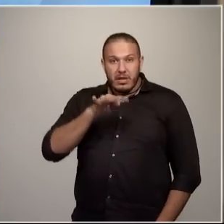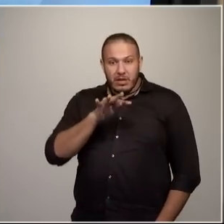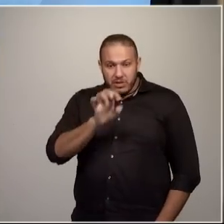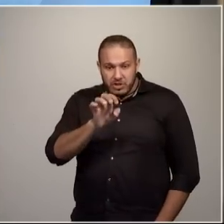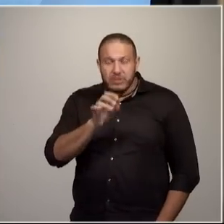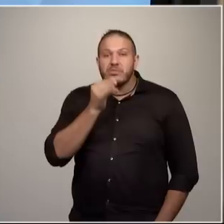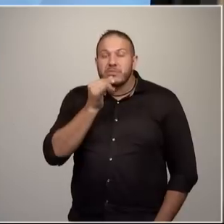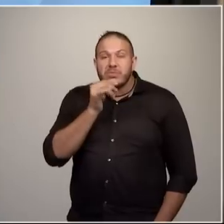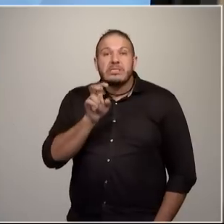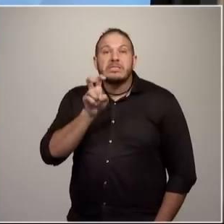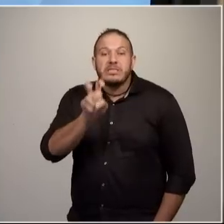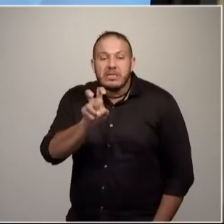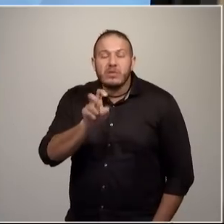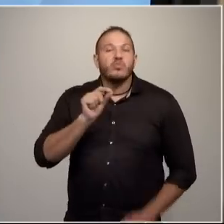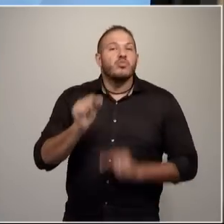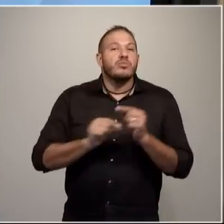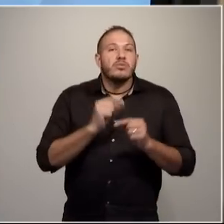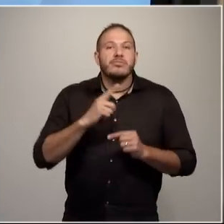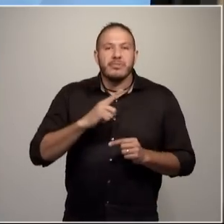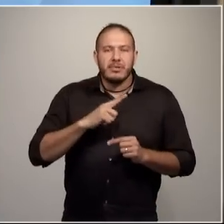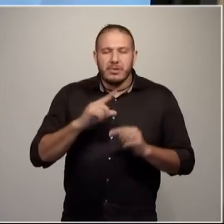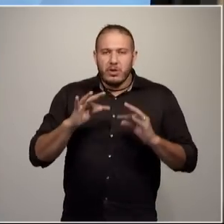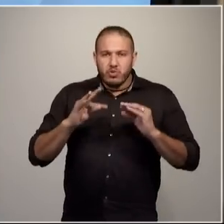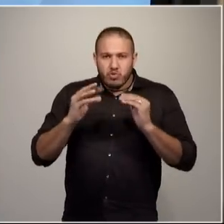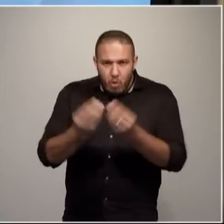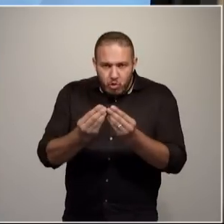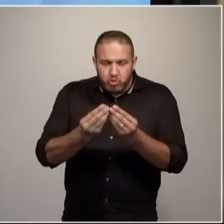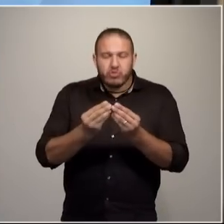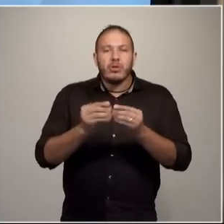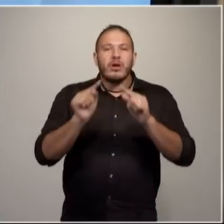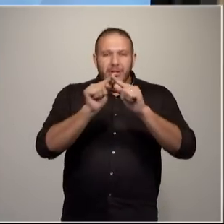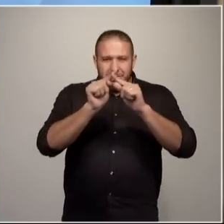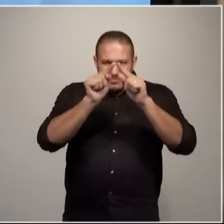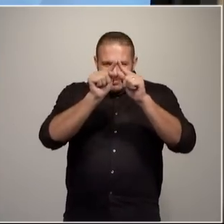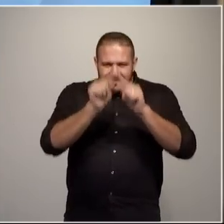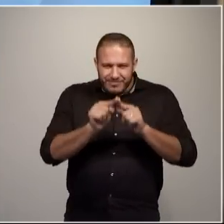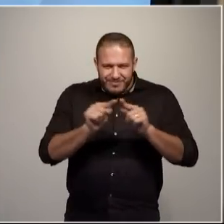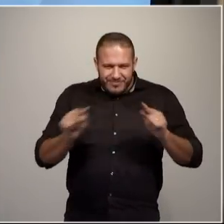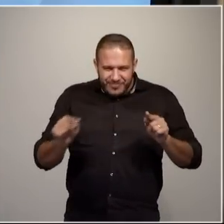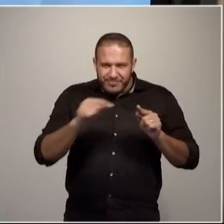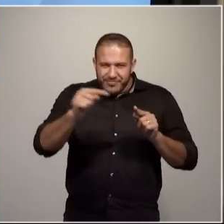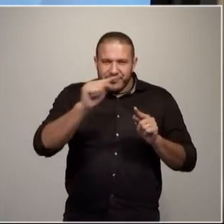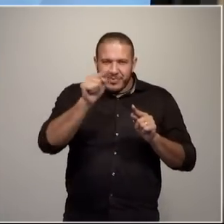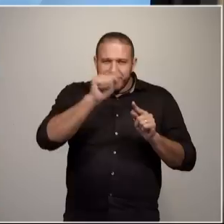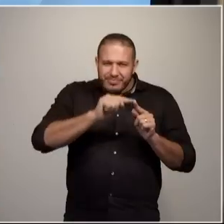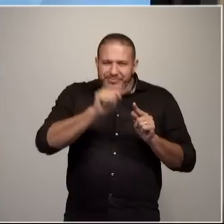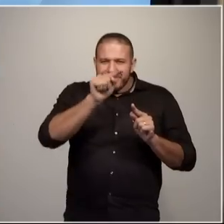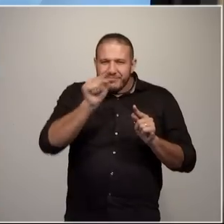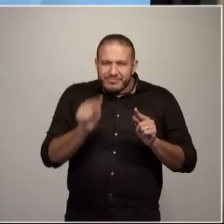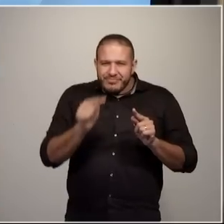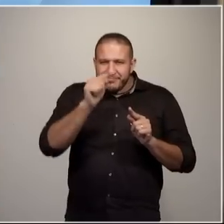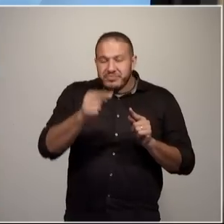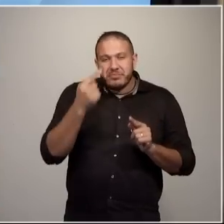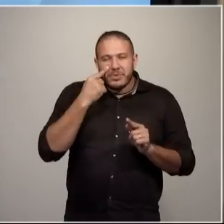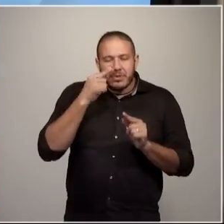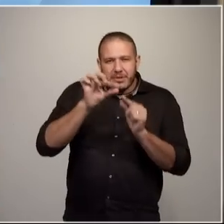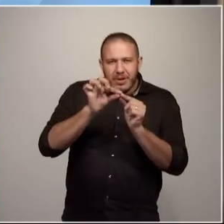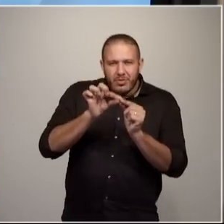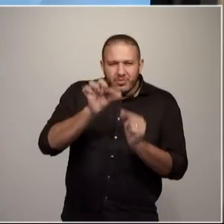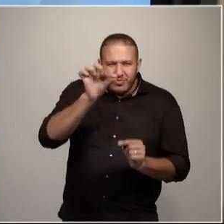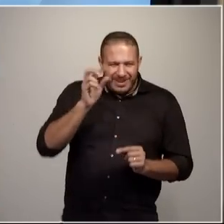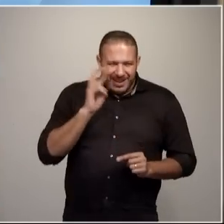aparece, essa função 5? Todos os pontos onde a imagem, que eu posso pensar que é a altura